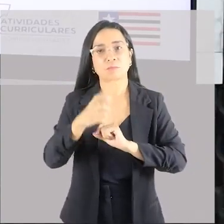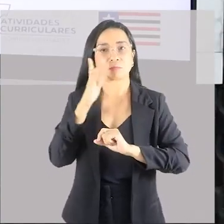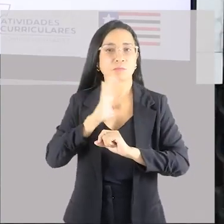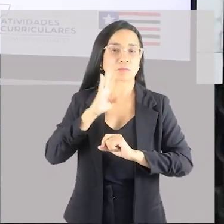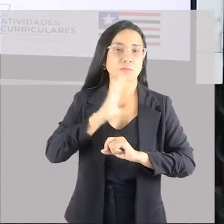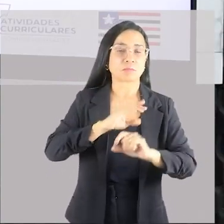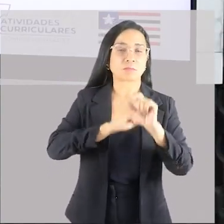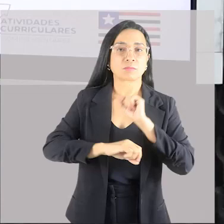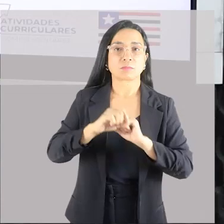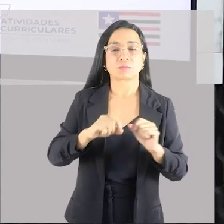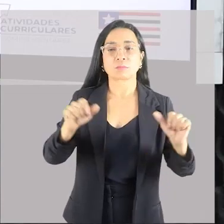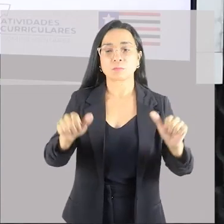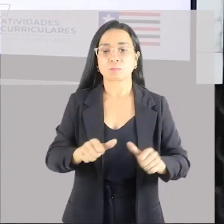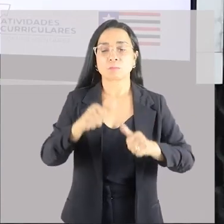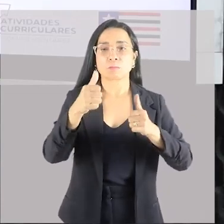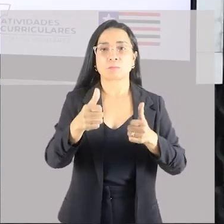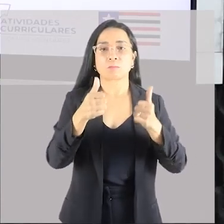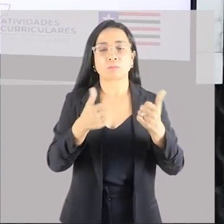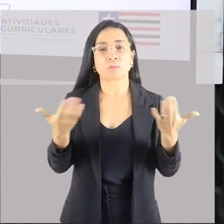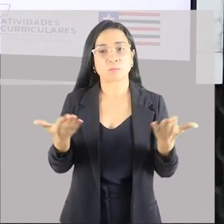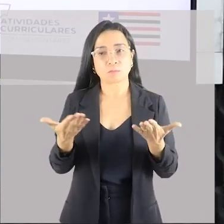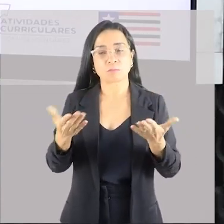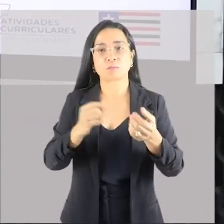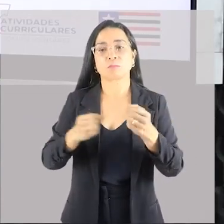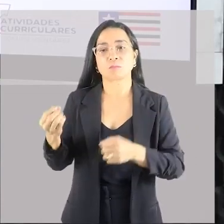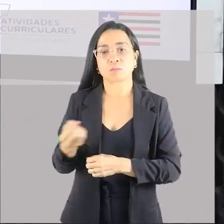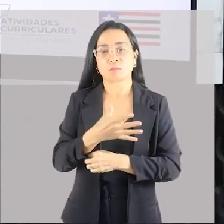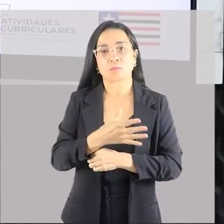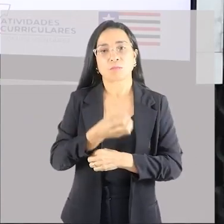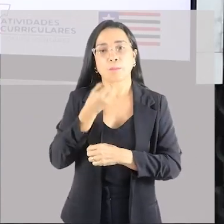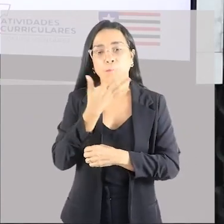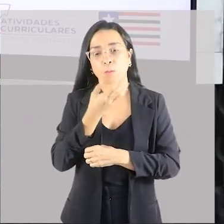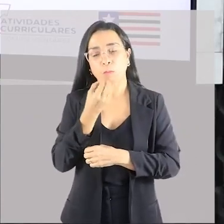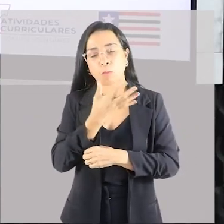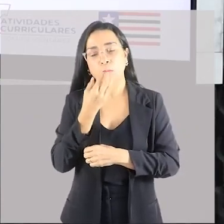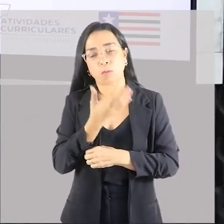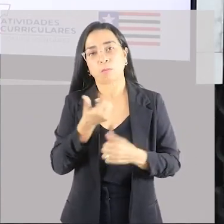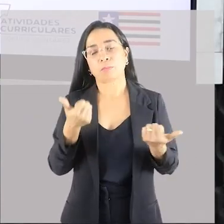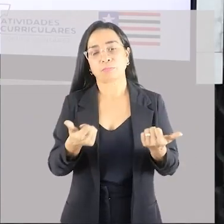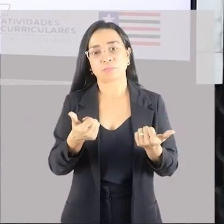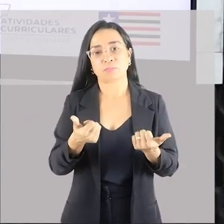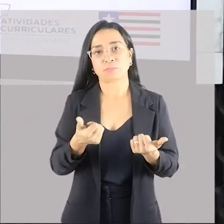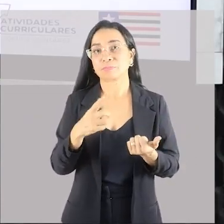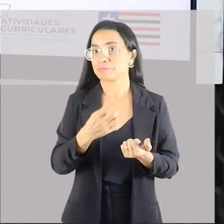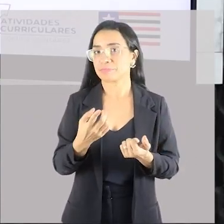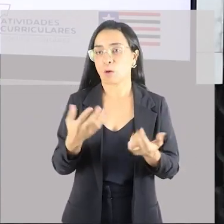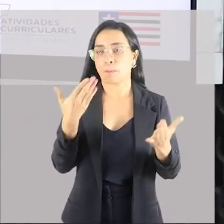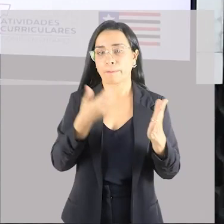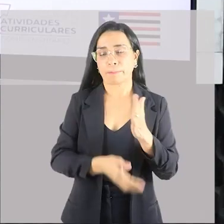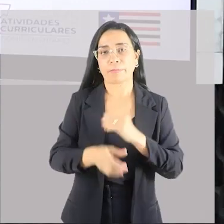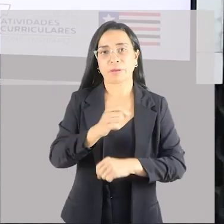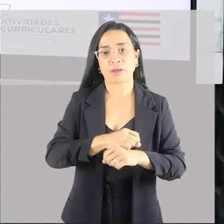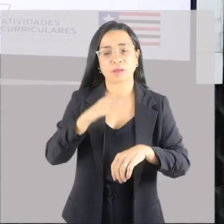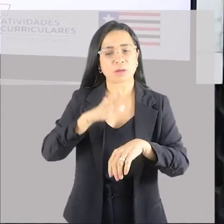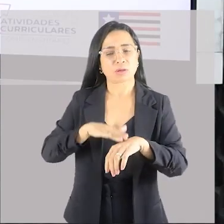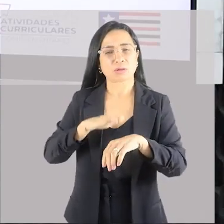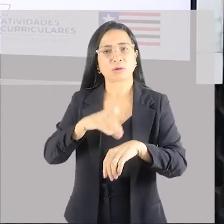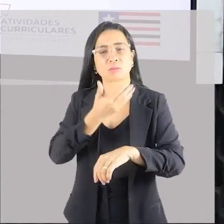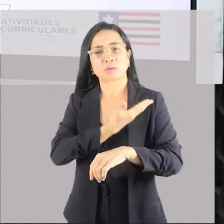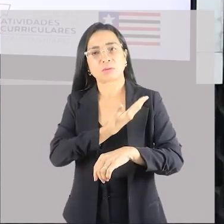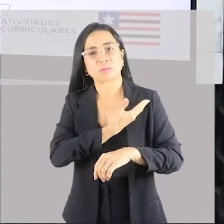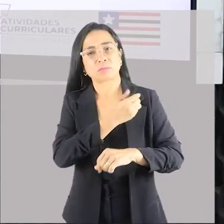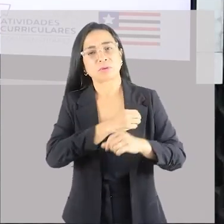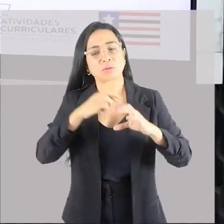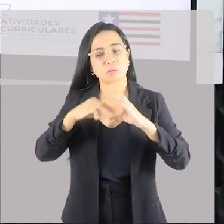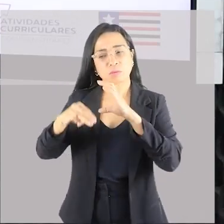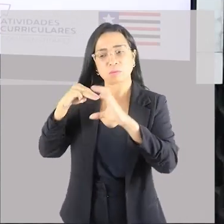legal, bacana, de primeira, atualizado também. É tudo de bom, é tudo de bom, é tudo de bom. Então, não vacila, chama teus colegas, manda